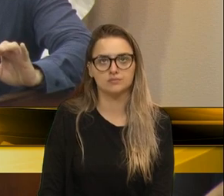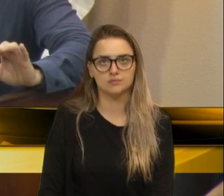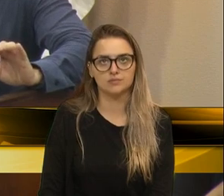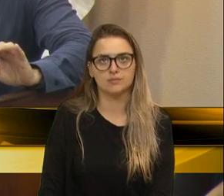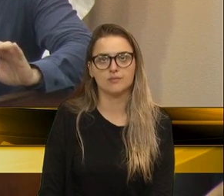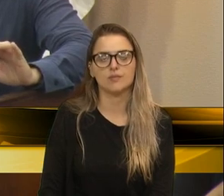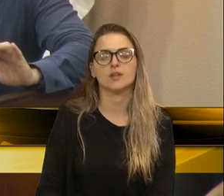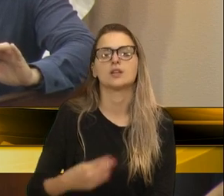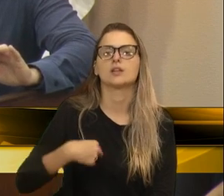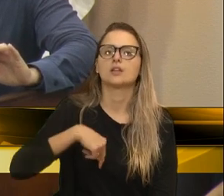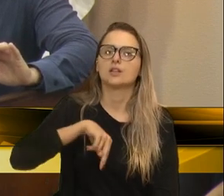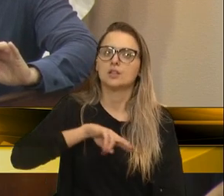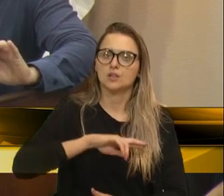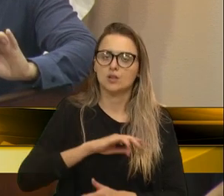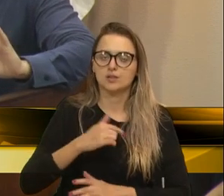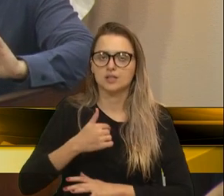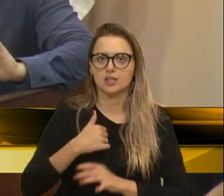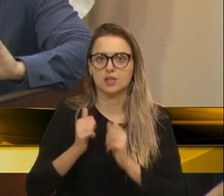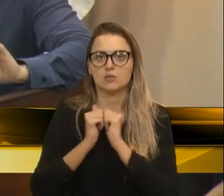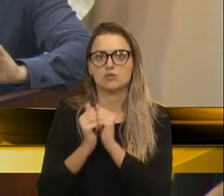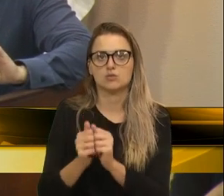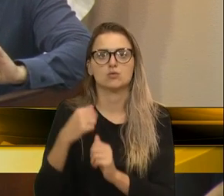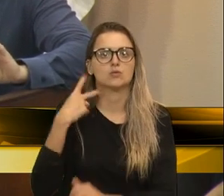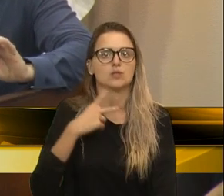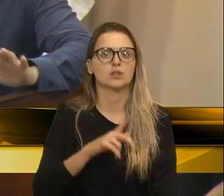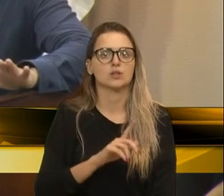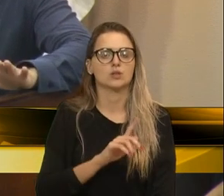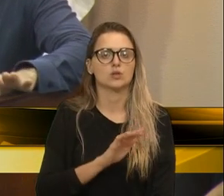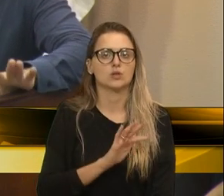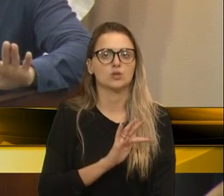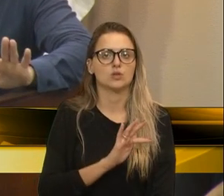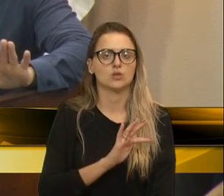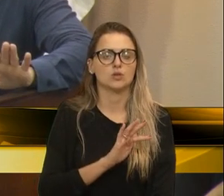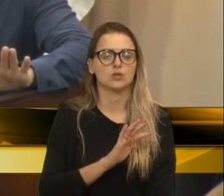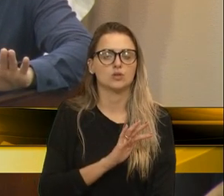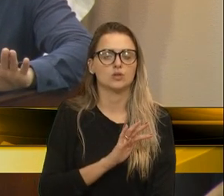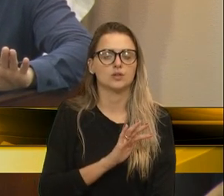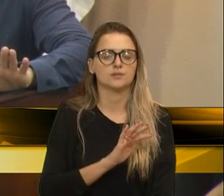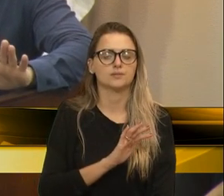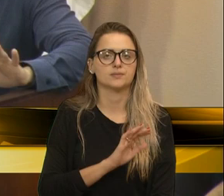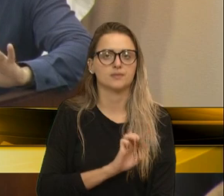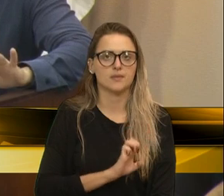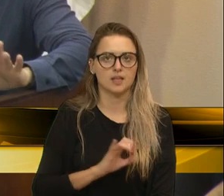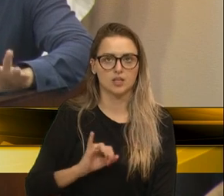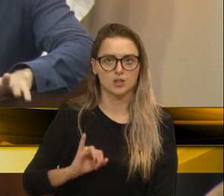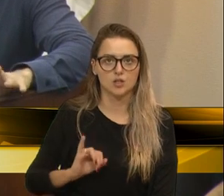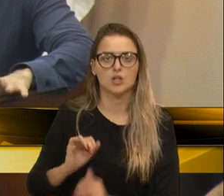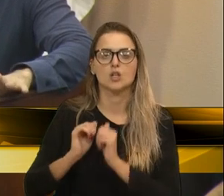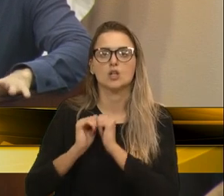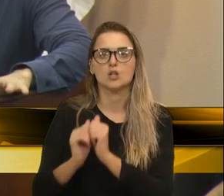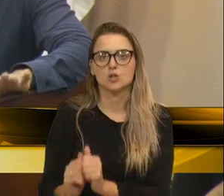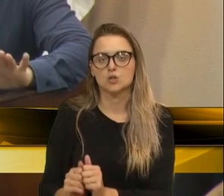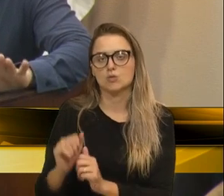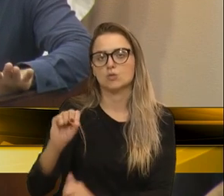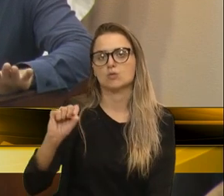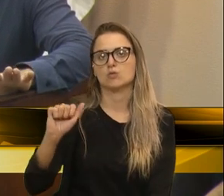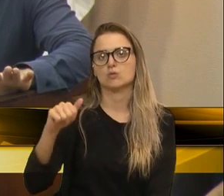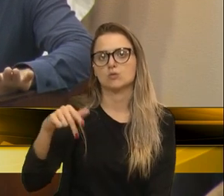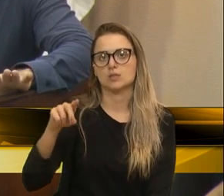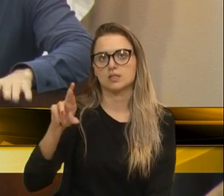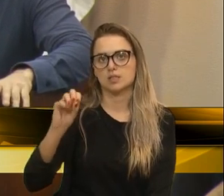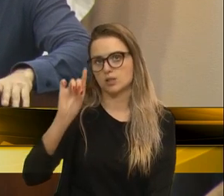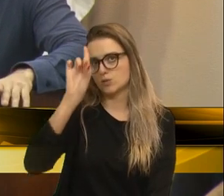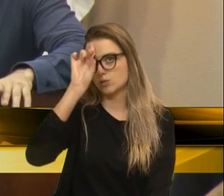Nós, colegas vereadores, eu e o vereador Ed Carlos Uquicini e o Sandro Junqueira, diretor do Hospital Geral, estivemos, através de uma